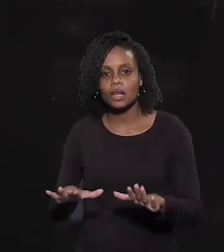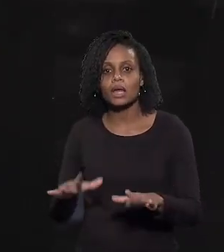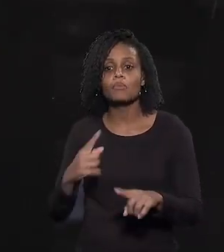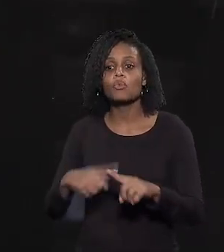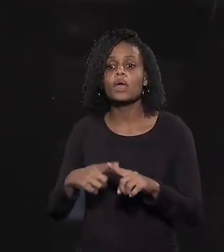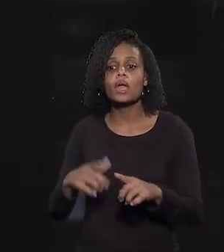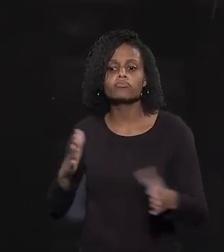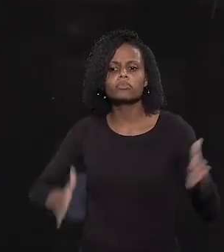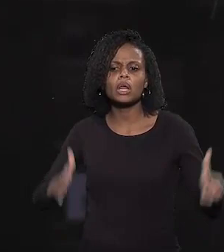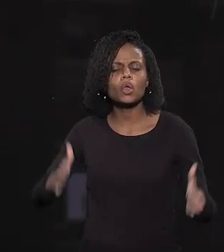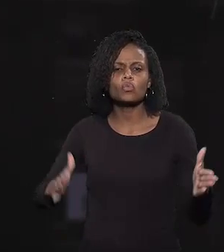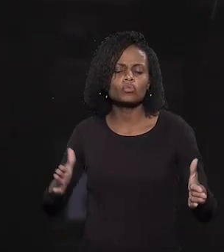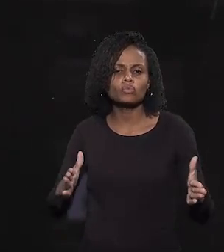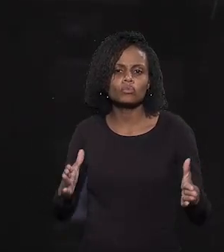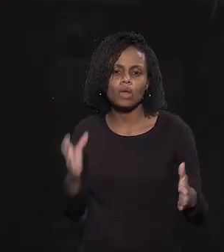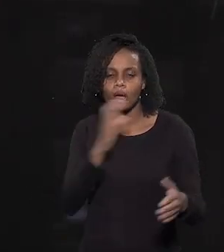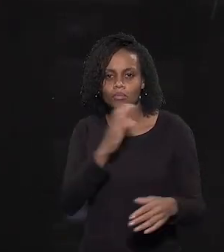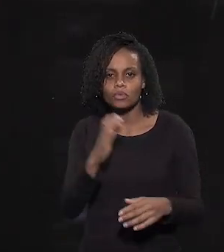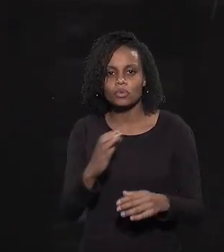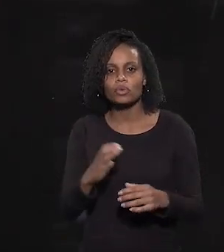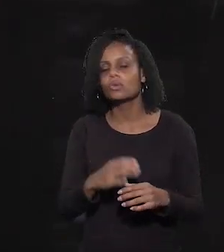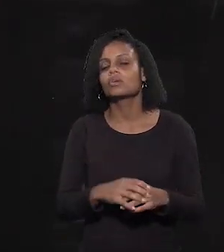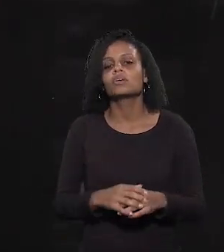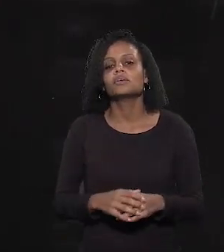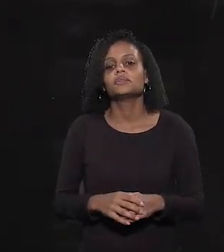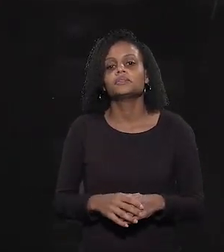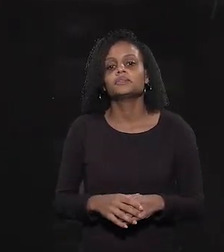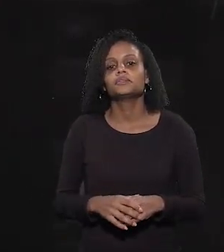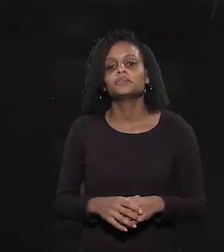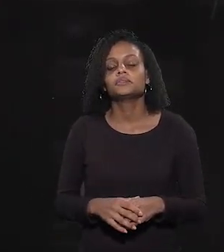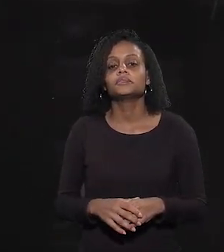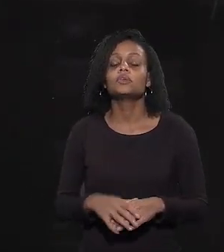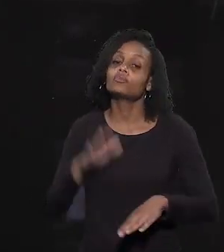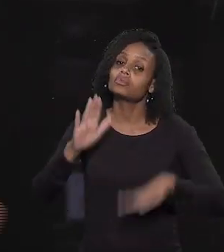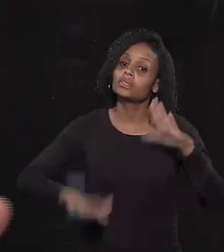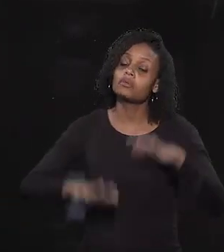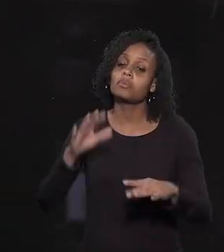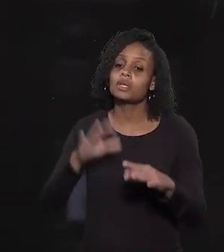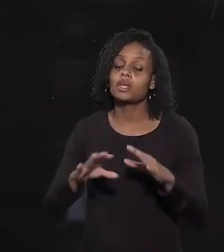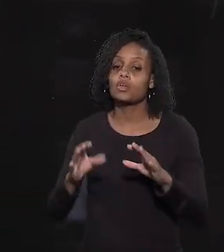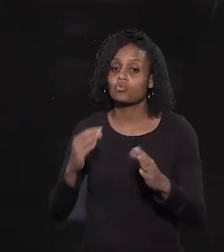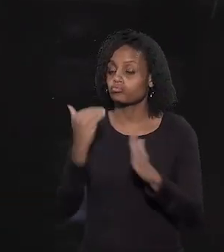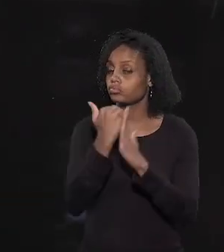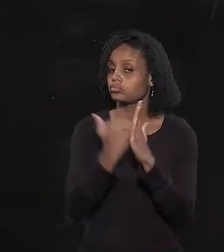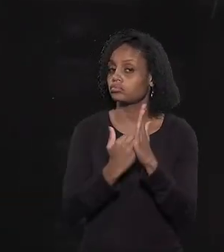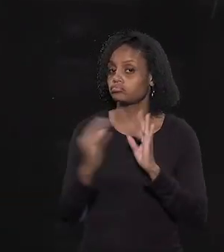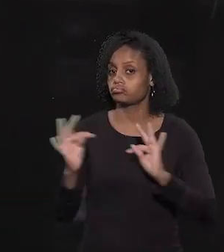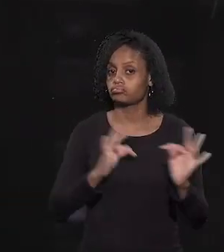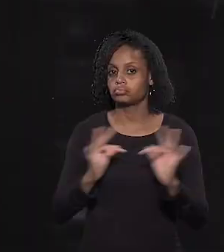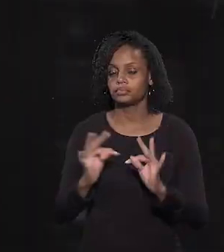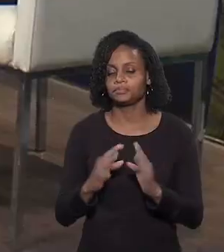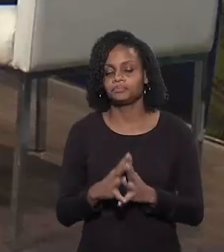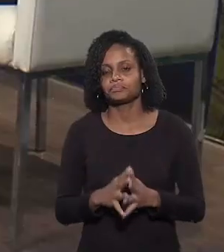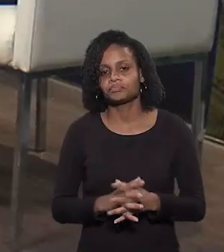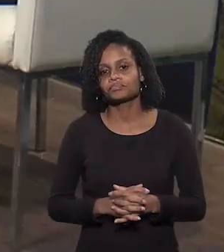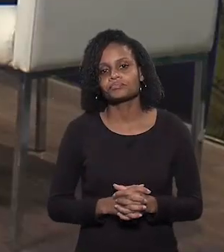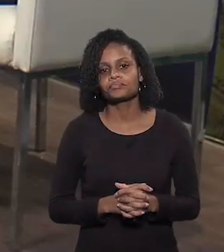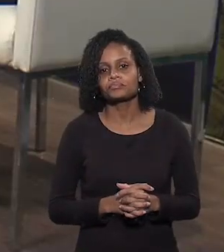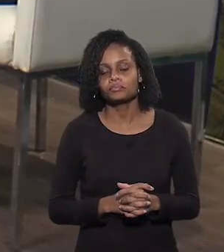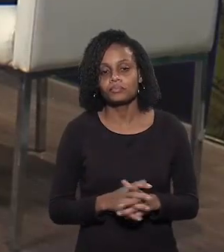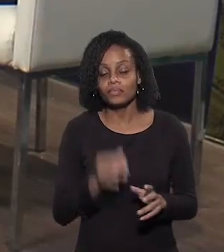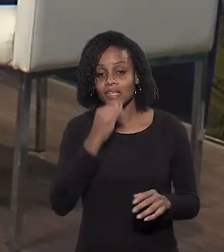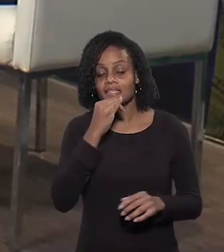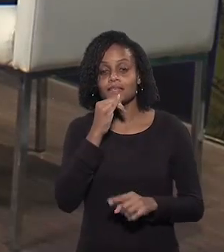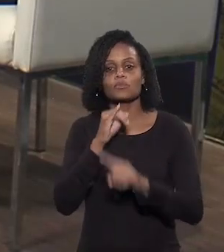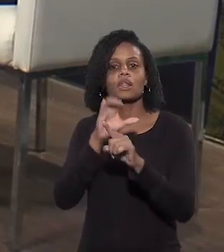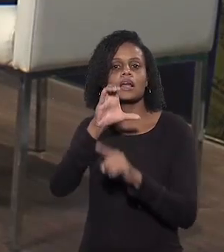um tempo, é um espaço transitório. Então ele fica ali por um determinado tempo estipulado pelo programa terapêutico. Se você pegar, por exemplo, Fernanda,